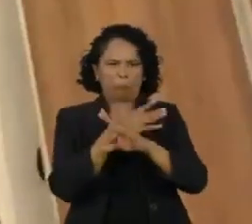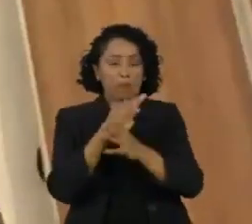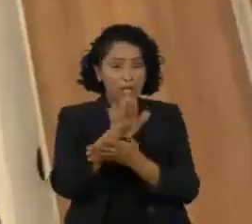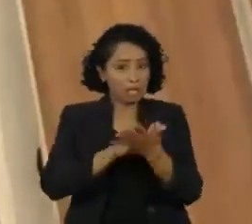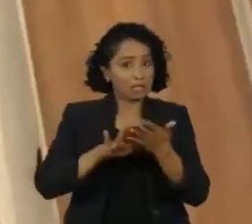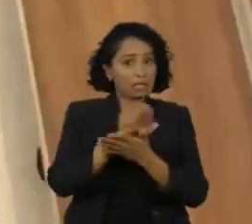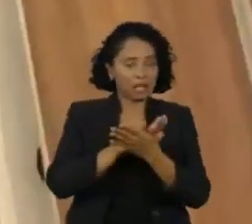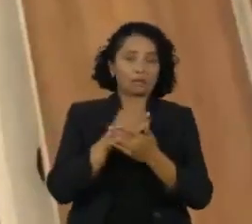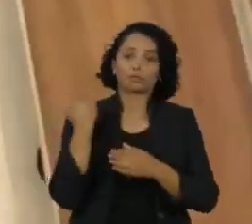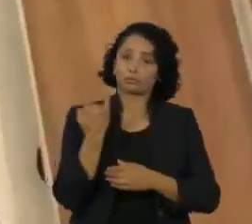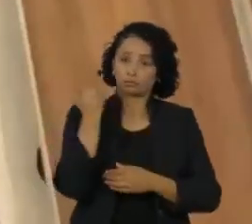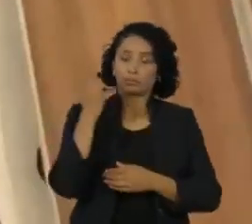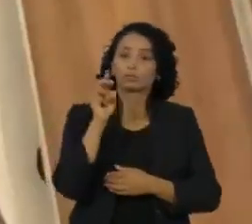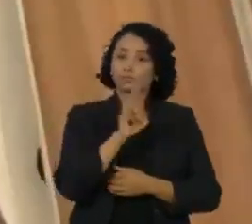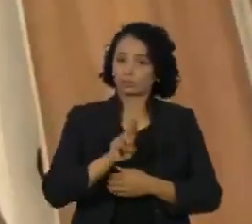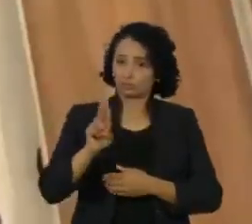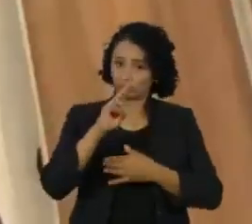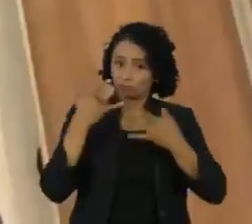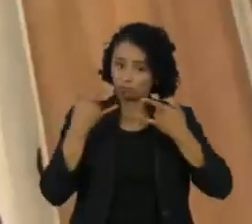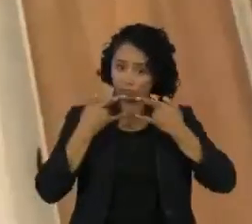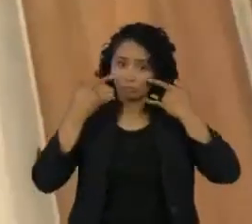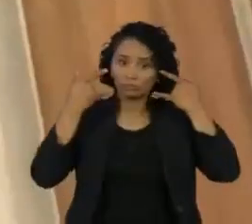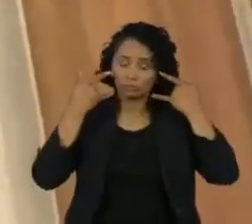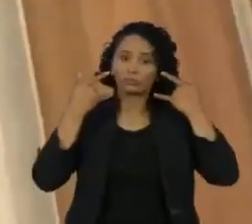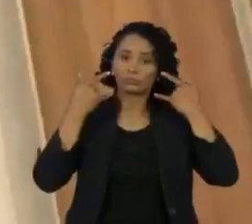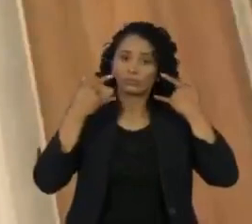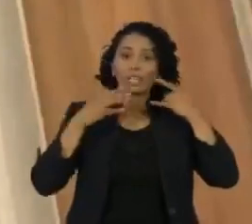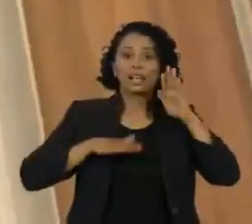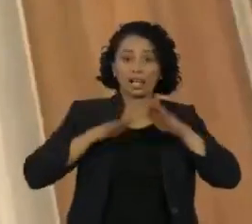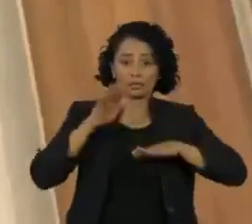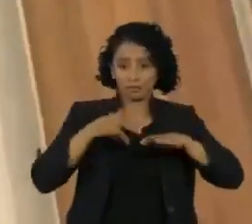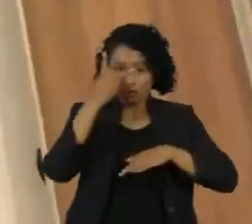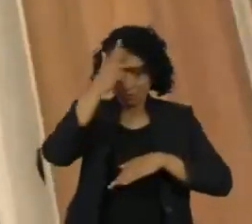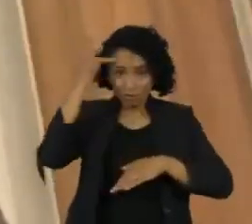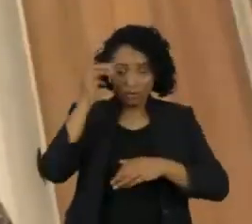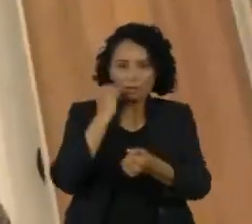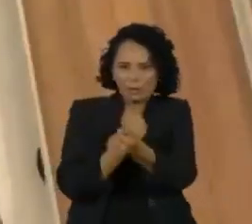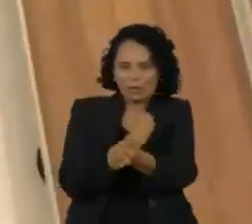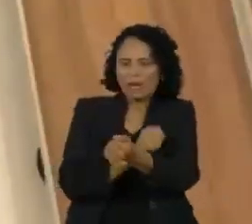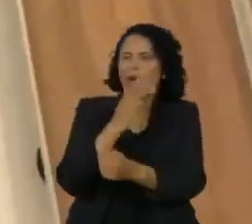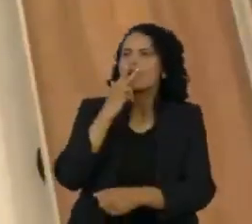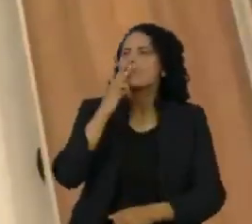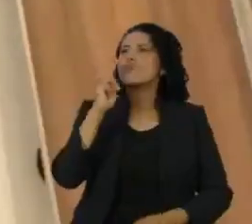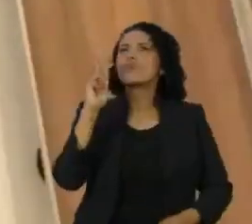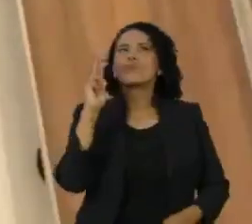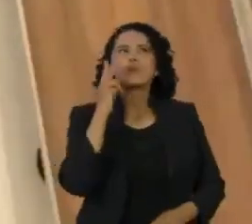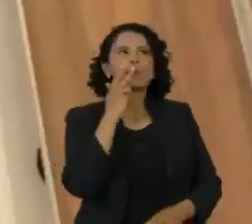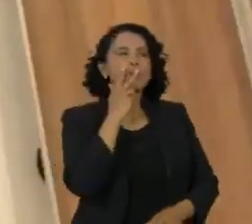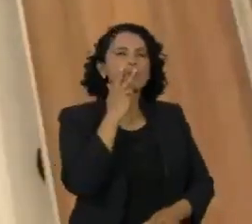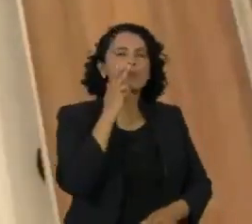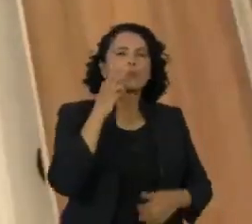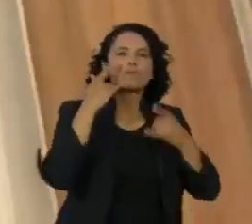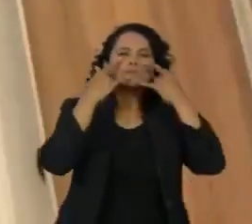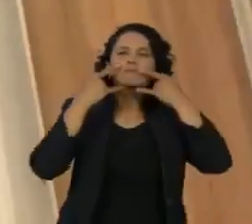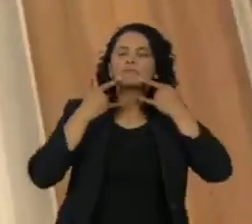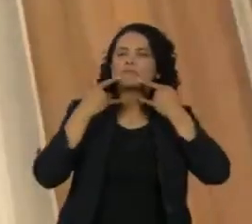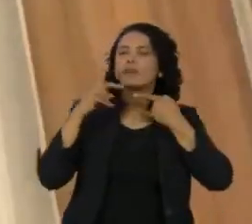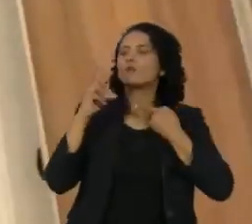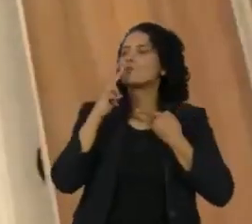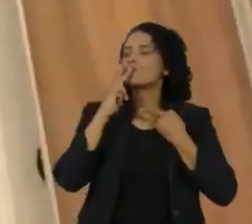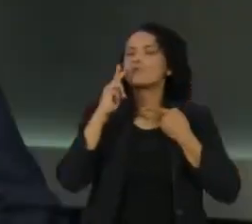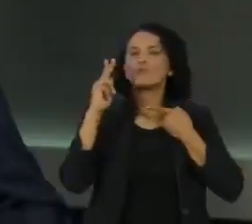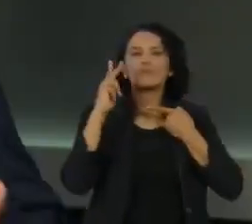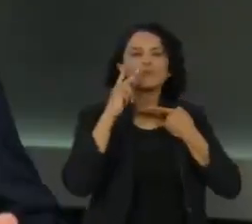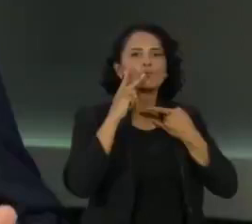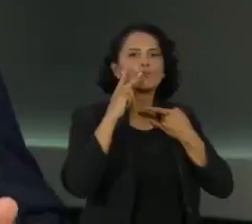esse risco, porque o tabagista ele usa muito pouca máscara, né? Quando ele está fumando. Então, isso também é um problema que a gente tem